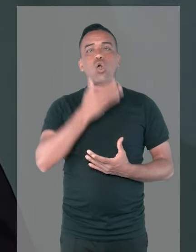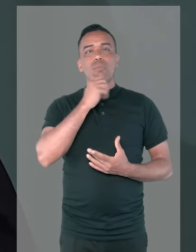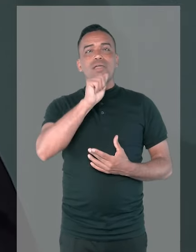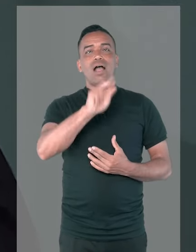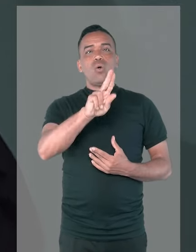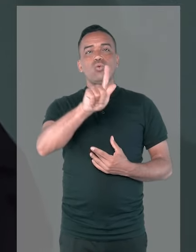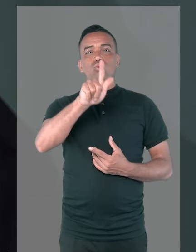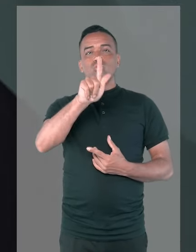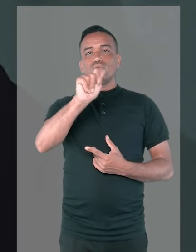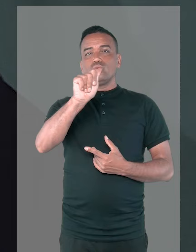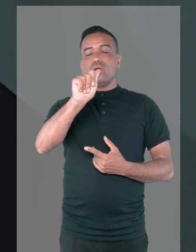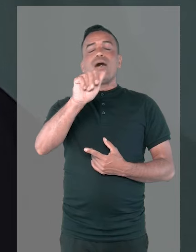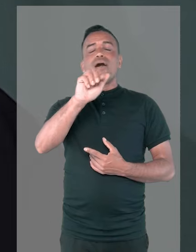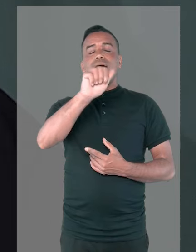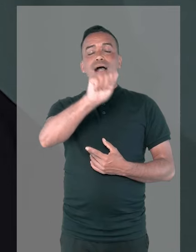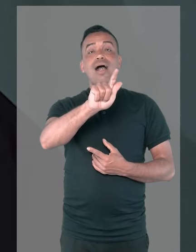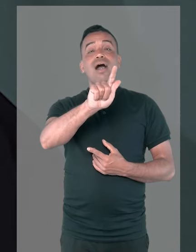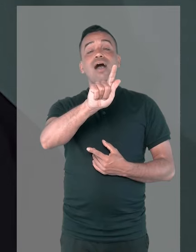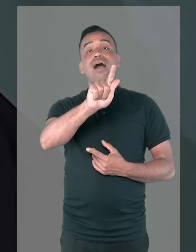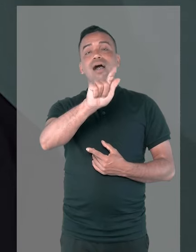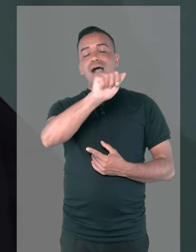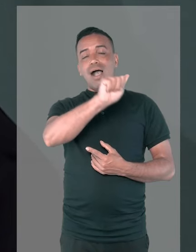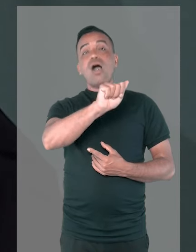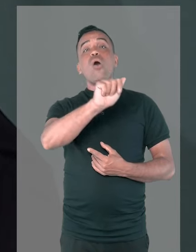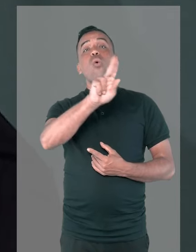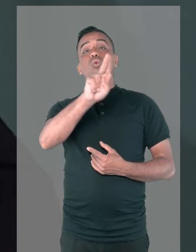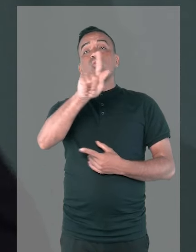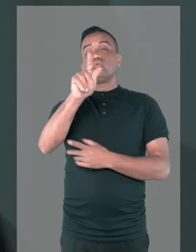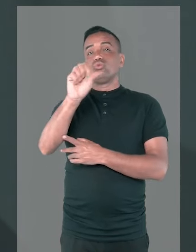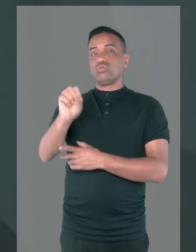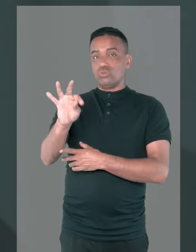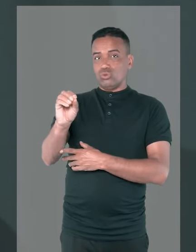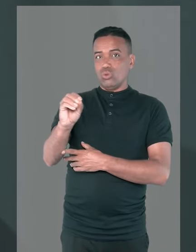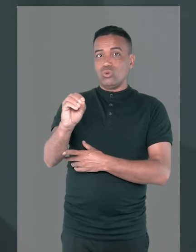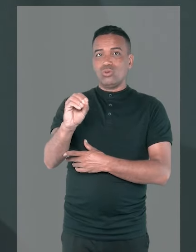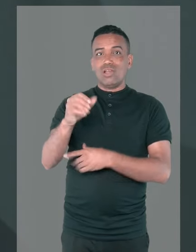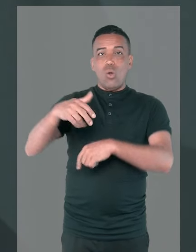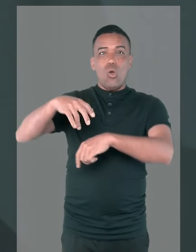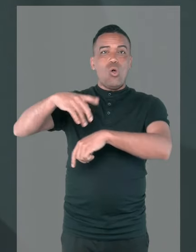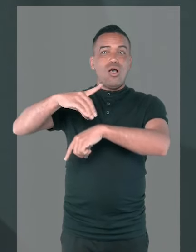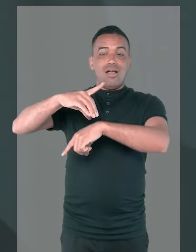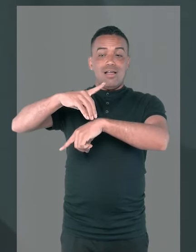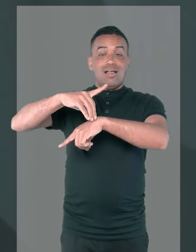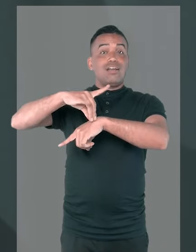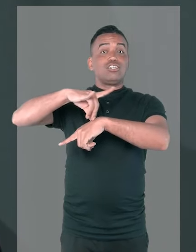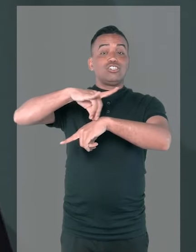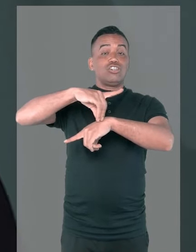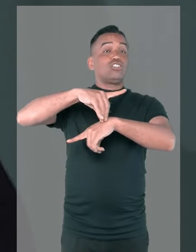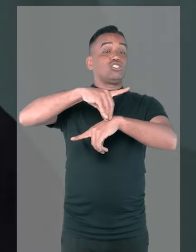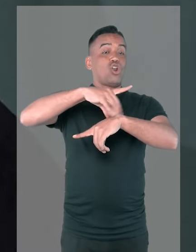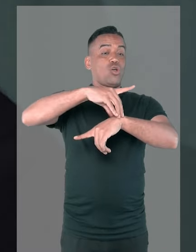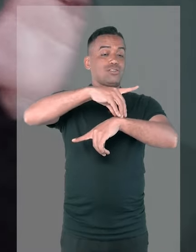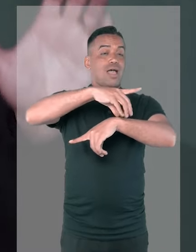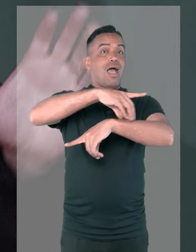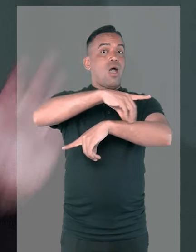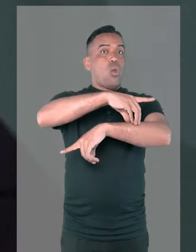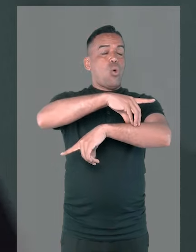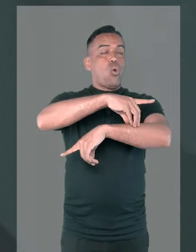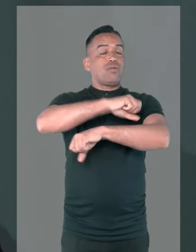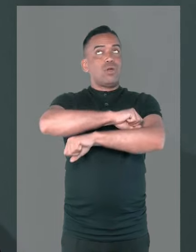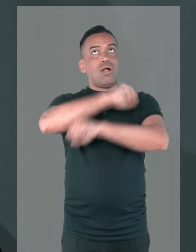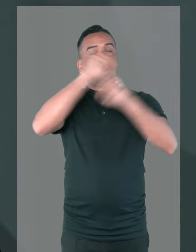Monterroso, o autor daquele célebre poema do dinossauro, né? O mais curto poema da literatura. Quando acordou, o